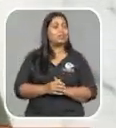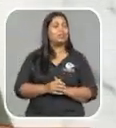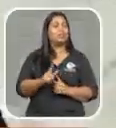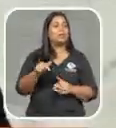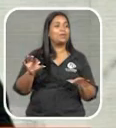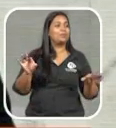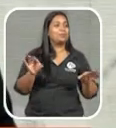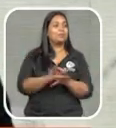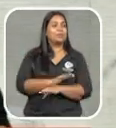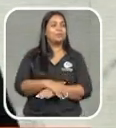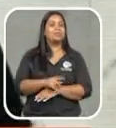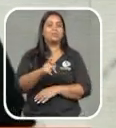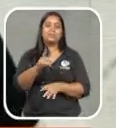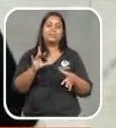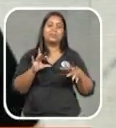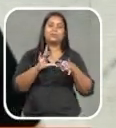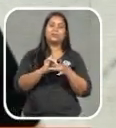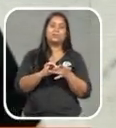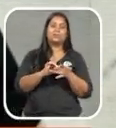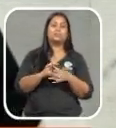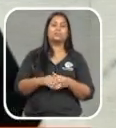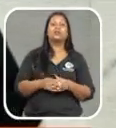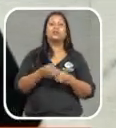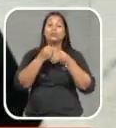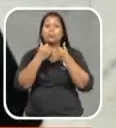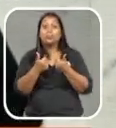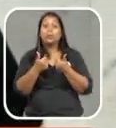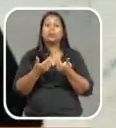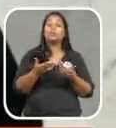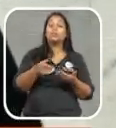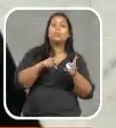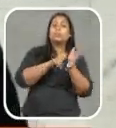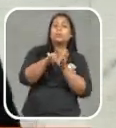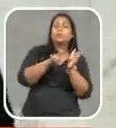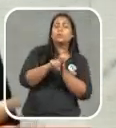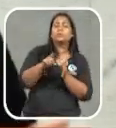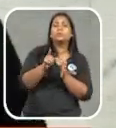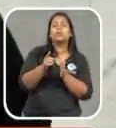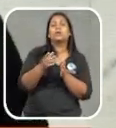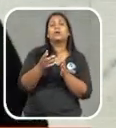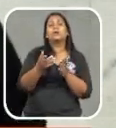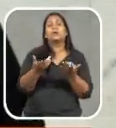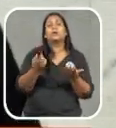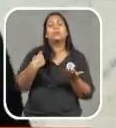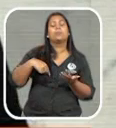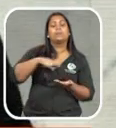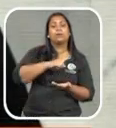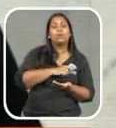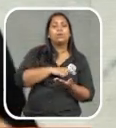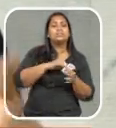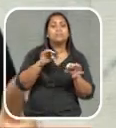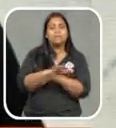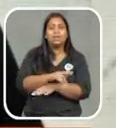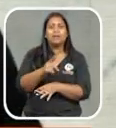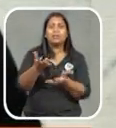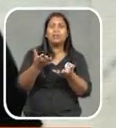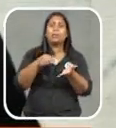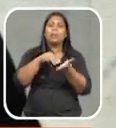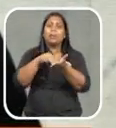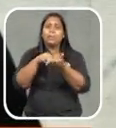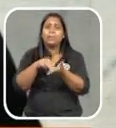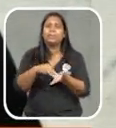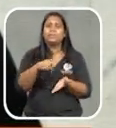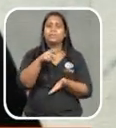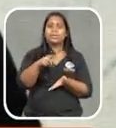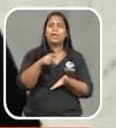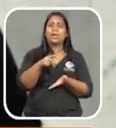Você é do jogo, do ramo. Estamos indo bem. E aí, uma pergunta para a gente encerrar. Gostaria que você deixasse uma mensagem aí de final de ano, de começo de ano, para quem